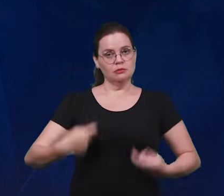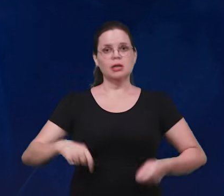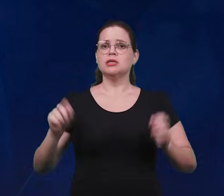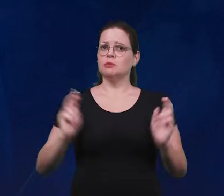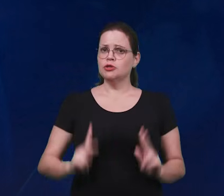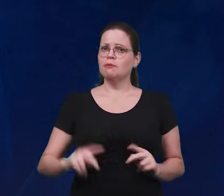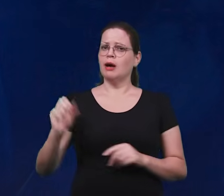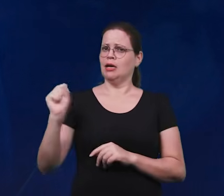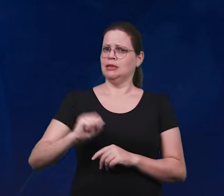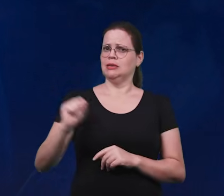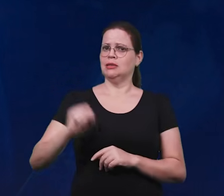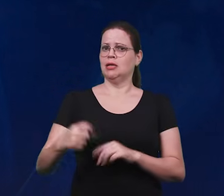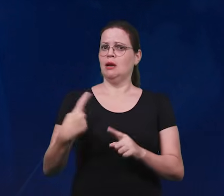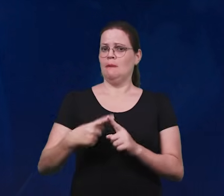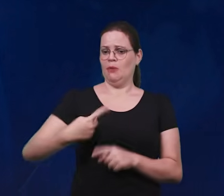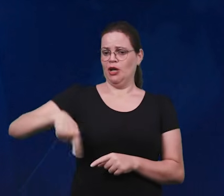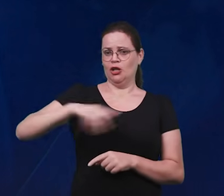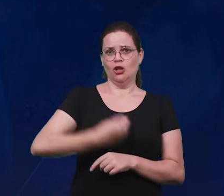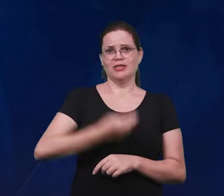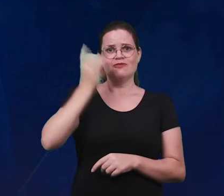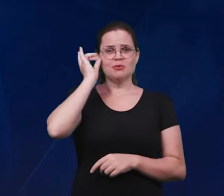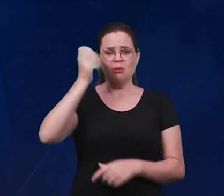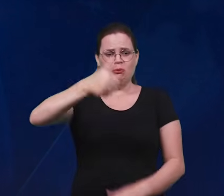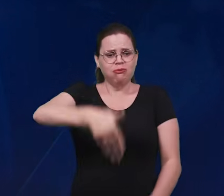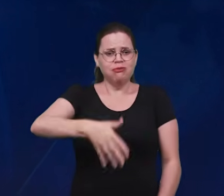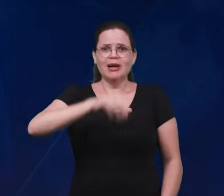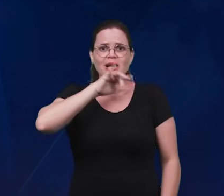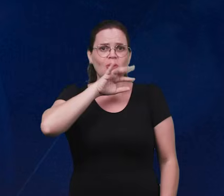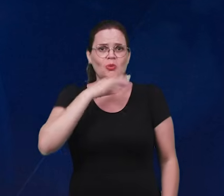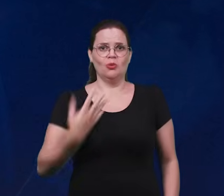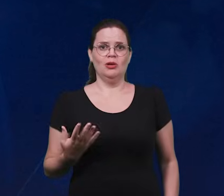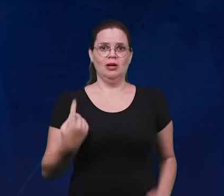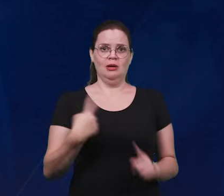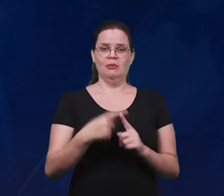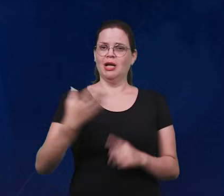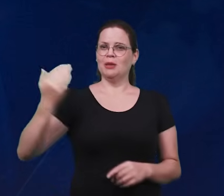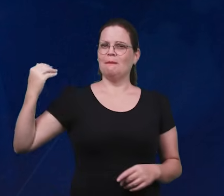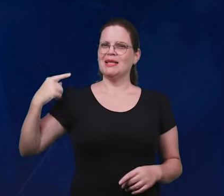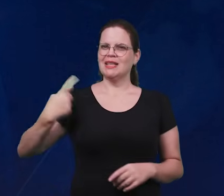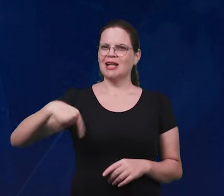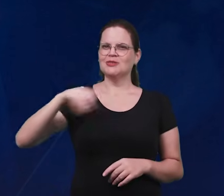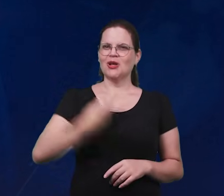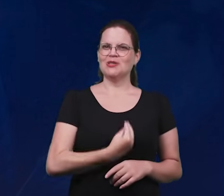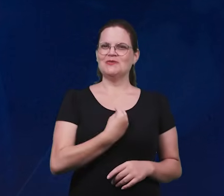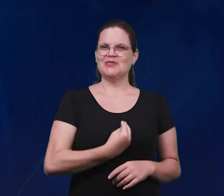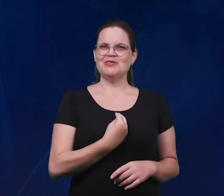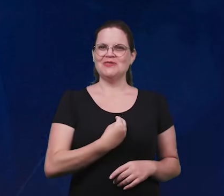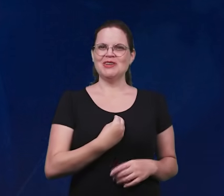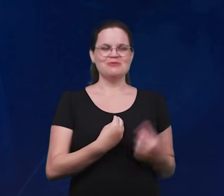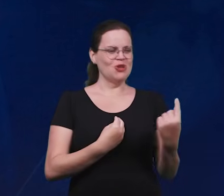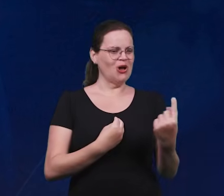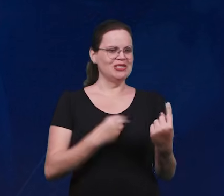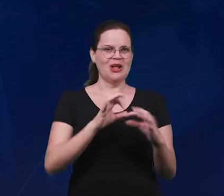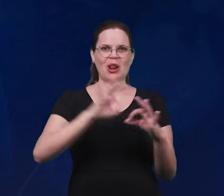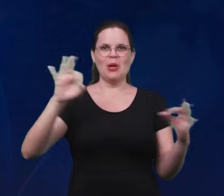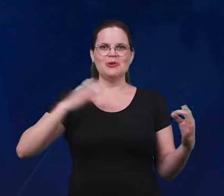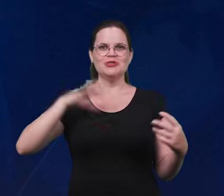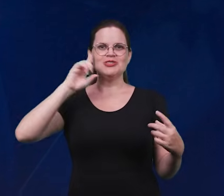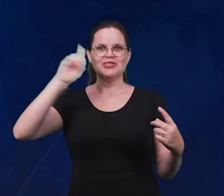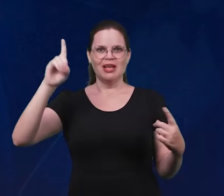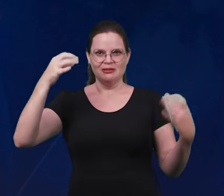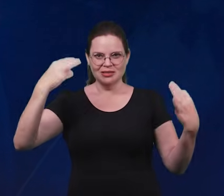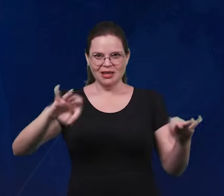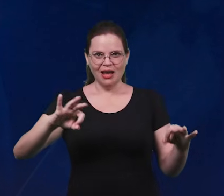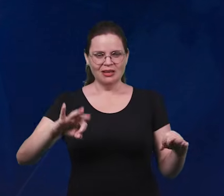da situação de miséria espiritual em que nós nos encontrávamos antes de nos recorrermos a